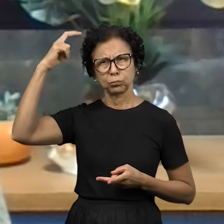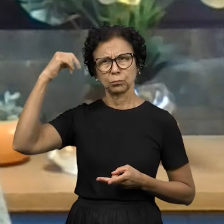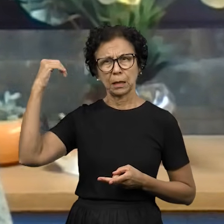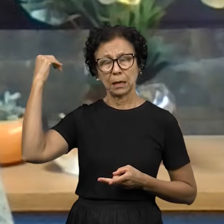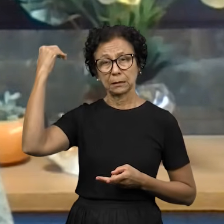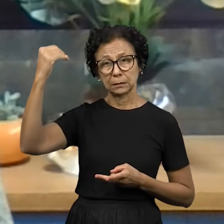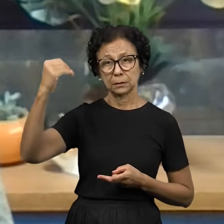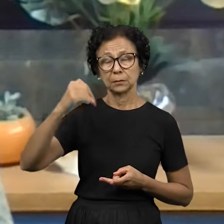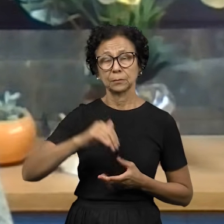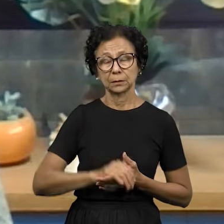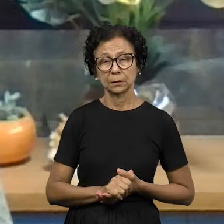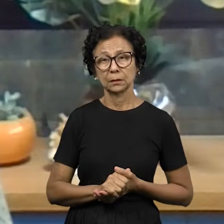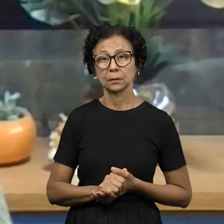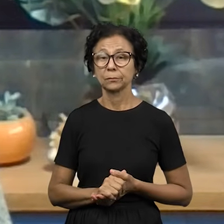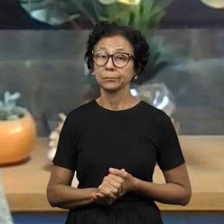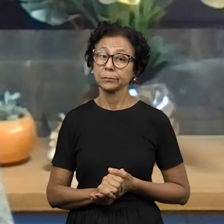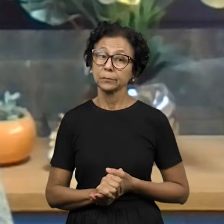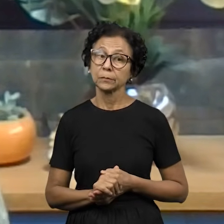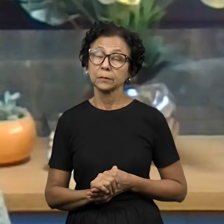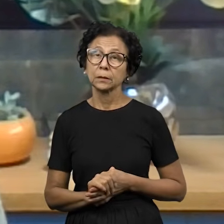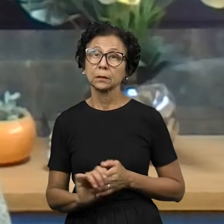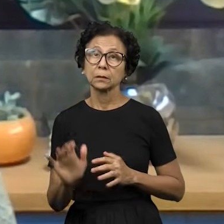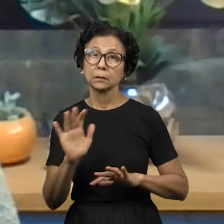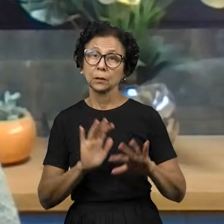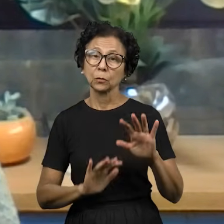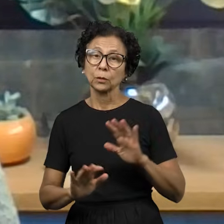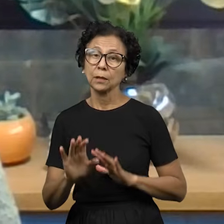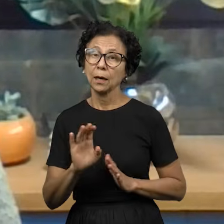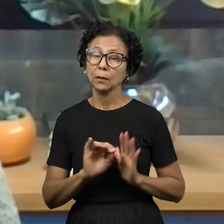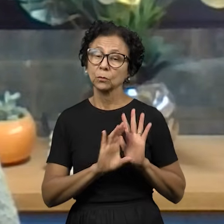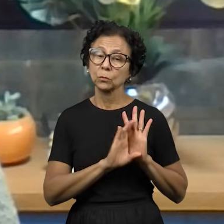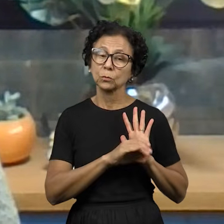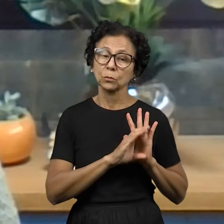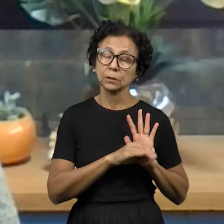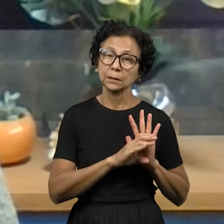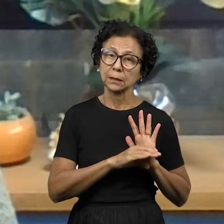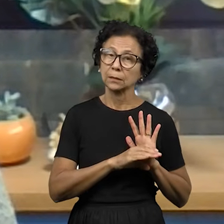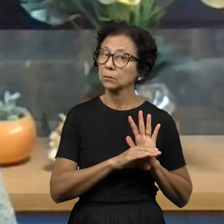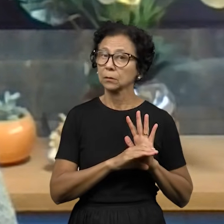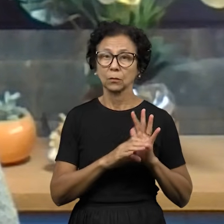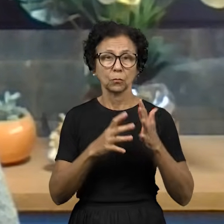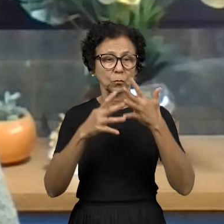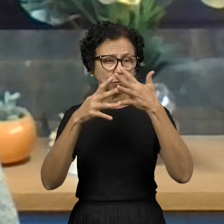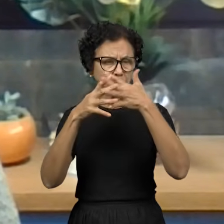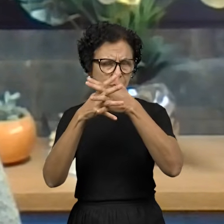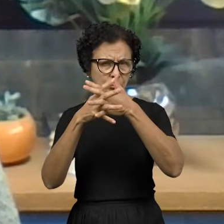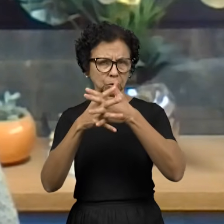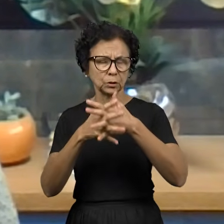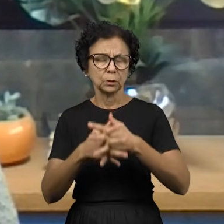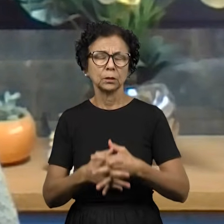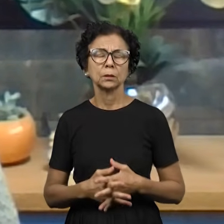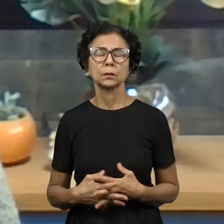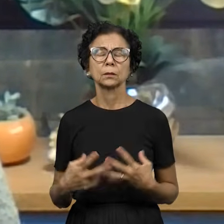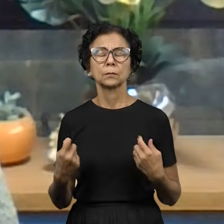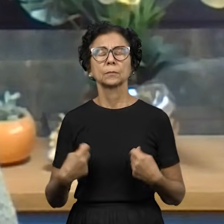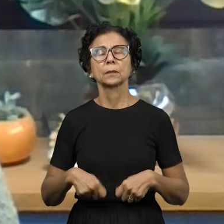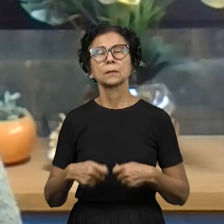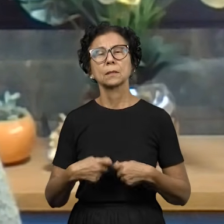temos que ter cuidado para nós não confundirmos esses conceitos e sim, nós também precisamos